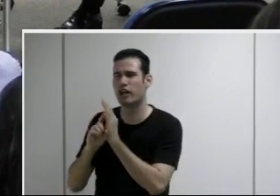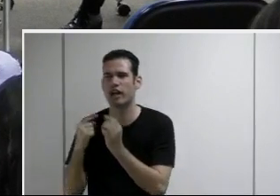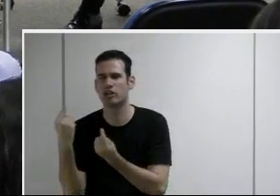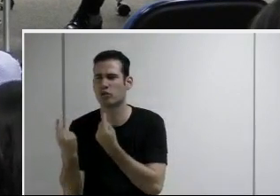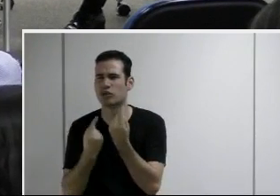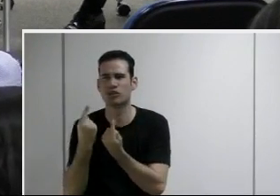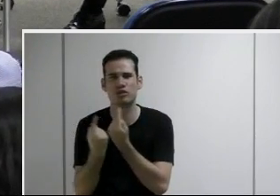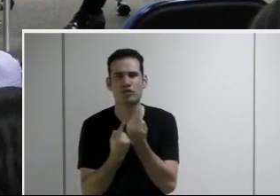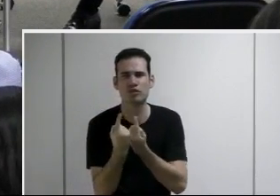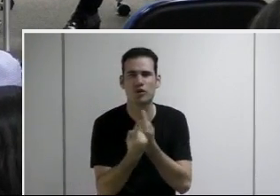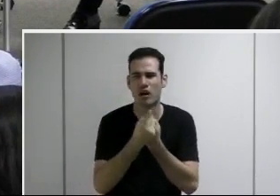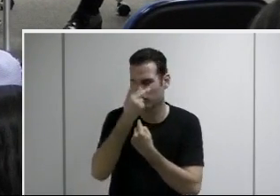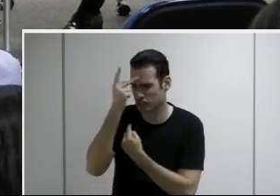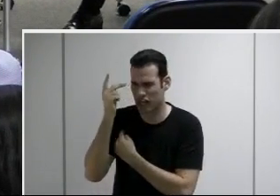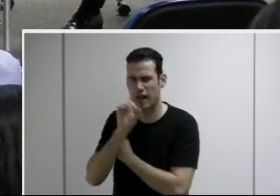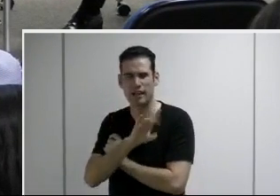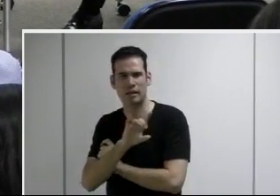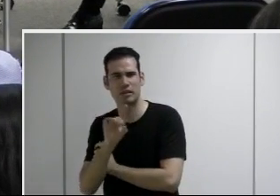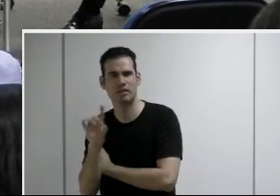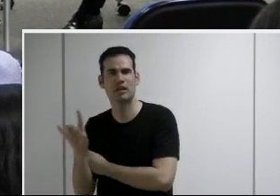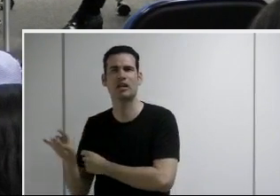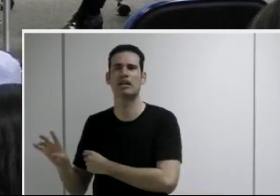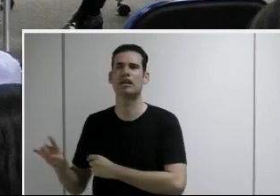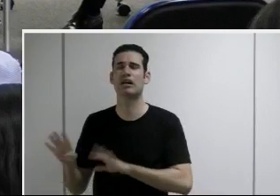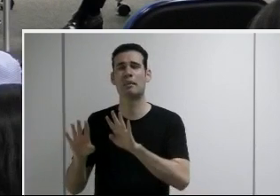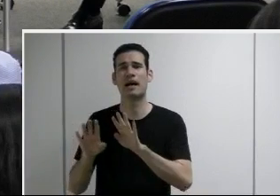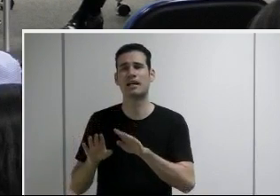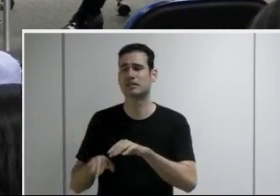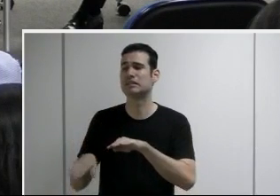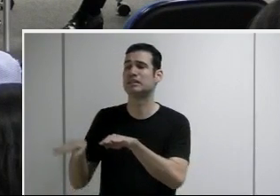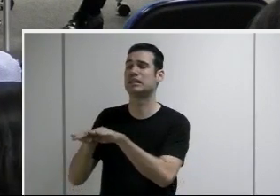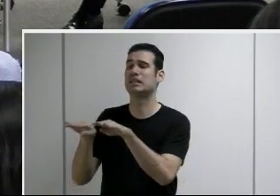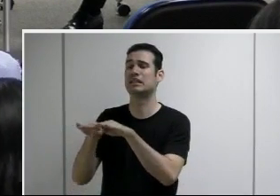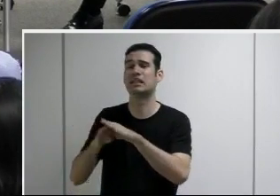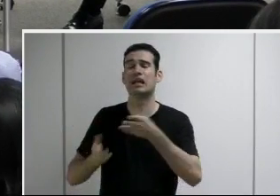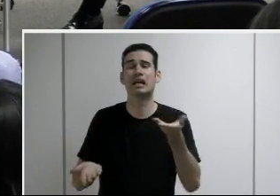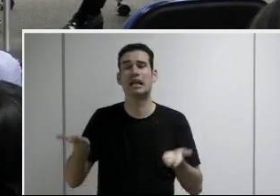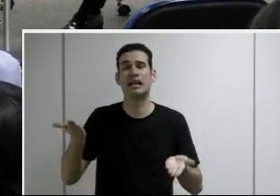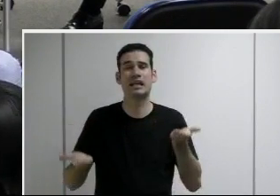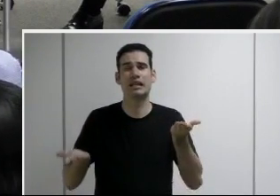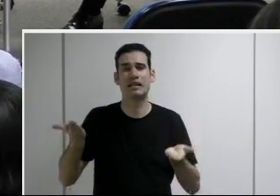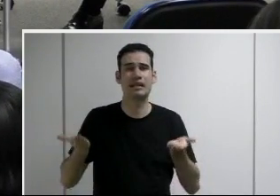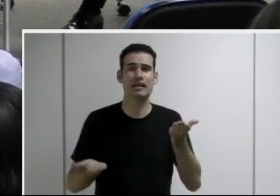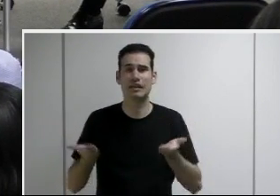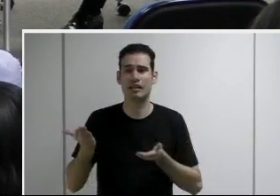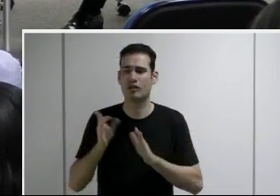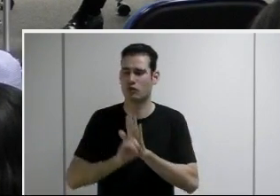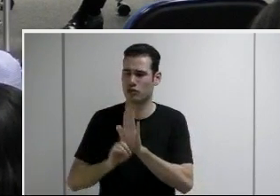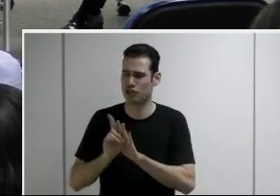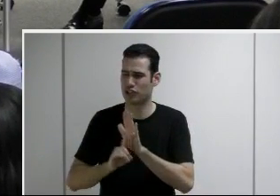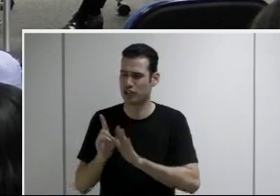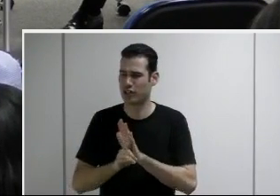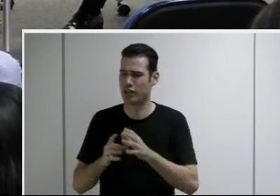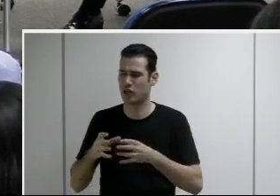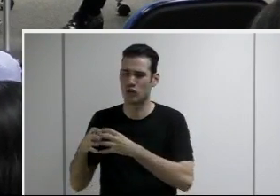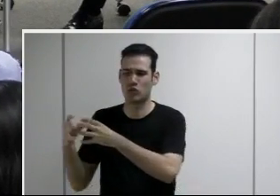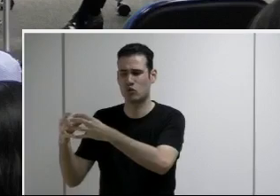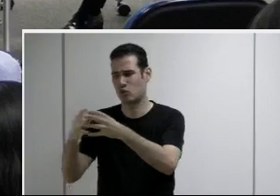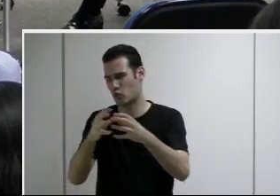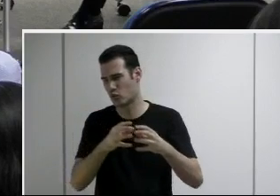peca ao procurar balancear os direitos individuais e os estímulos indutores à